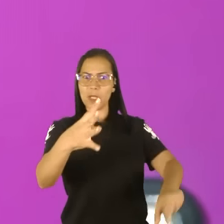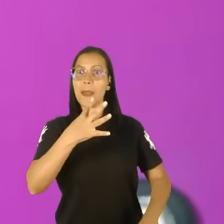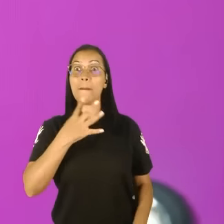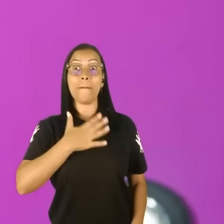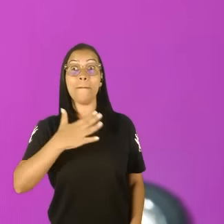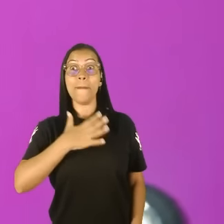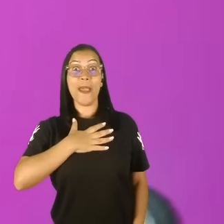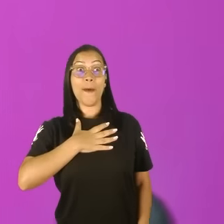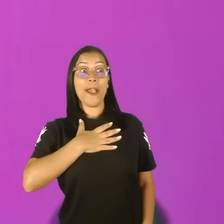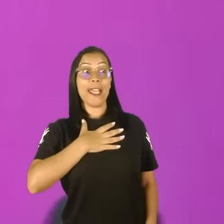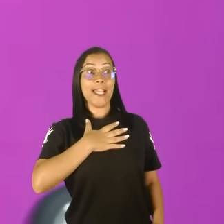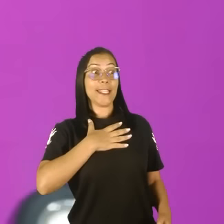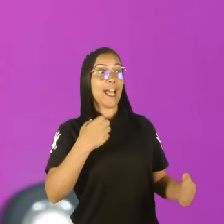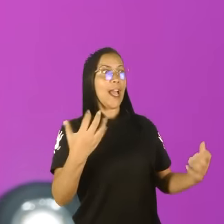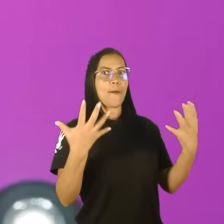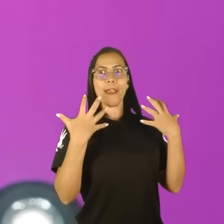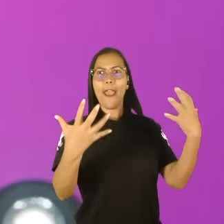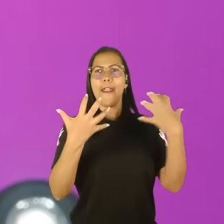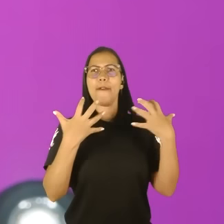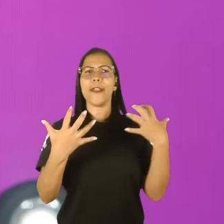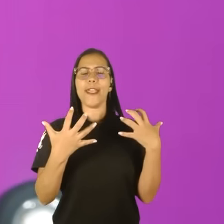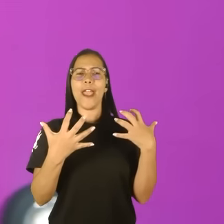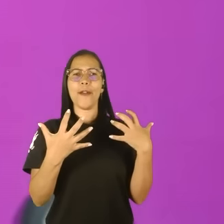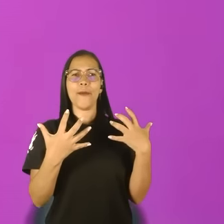manifeste, eu não passe vergonha.